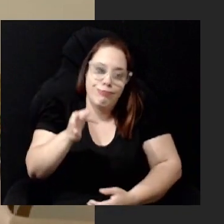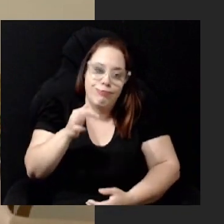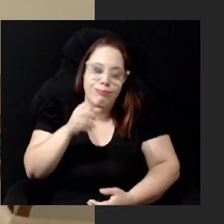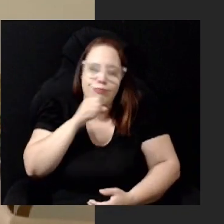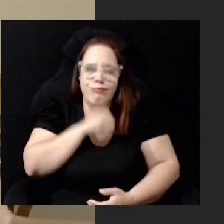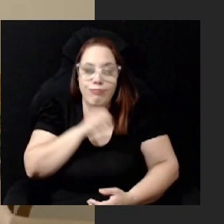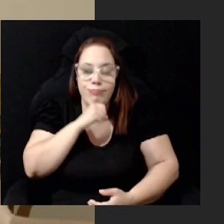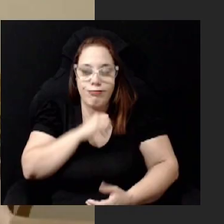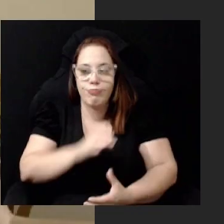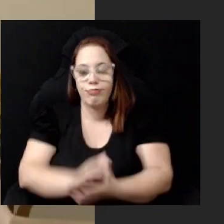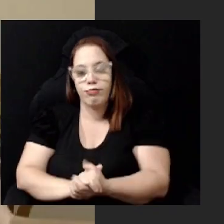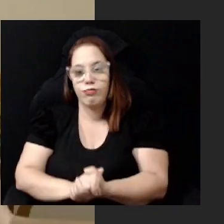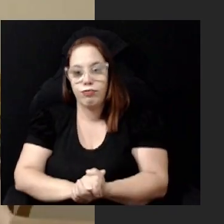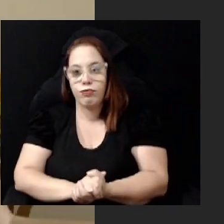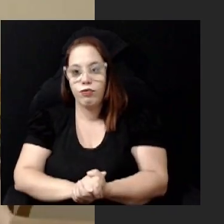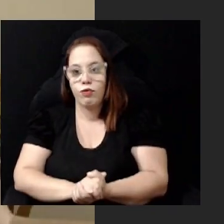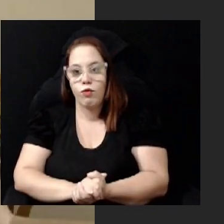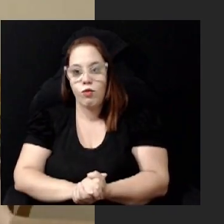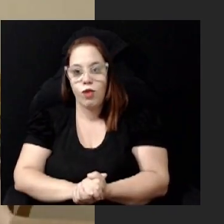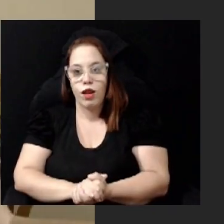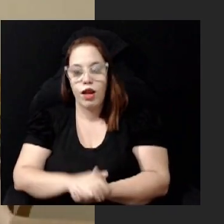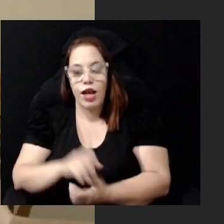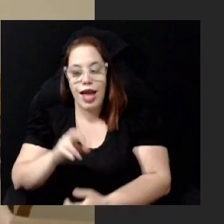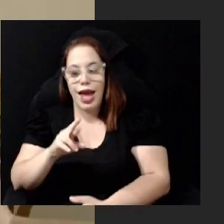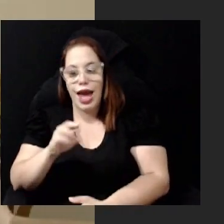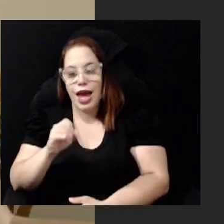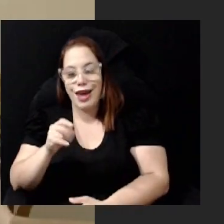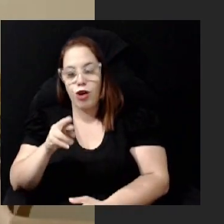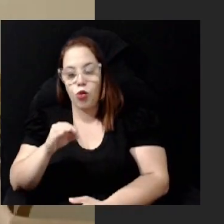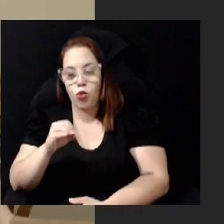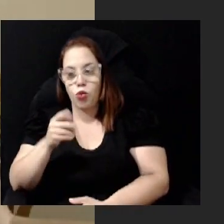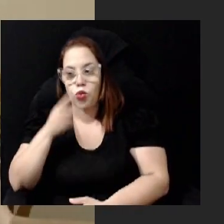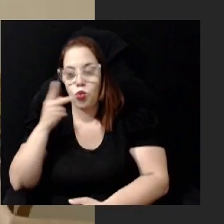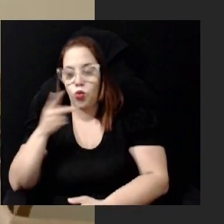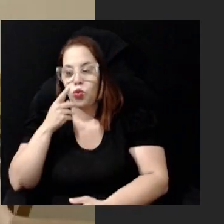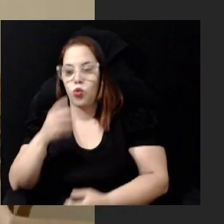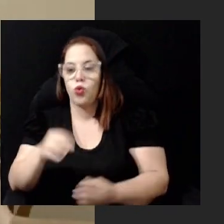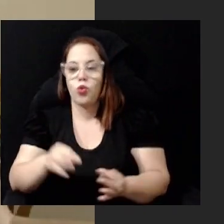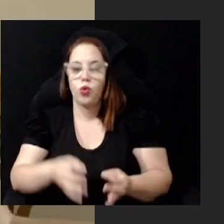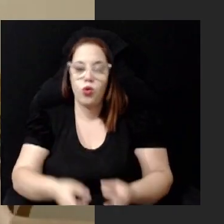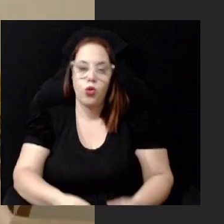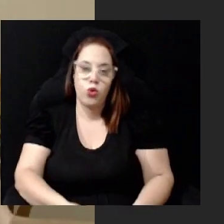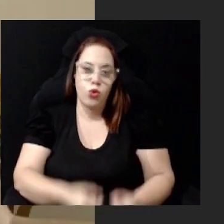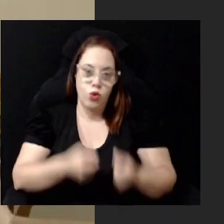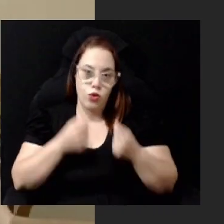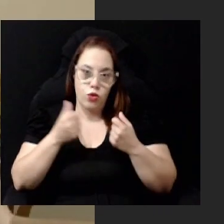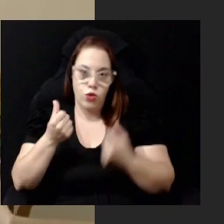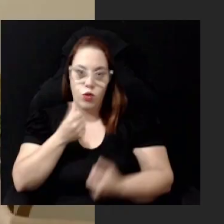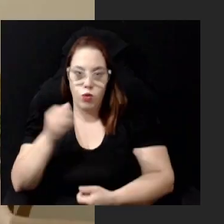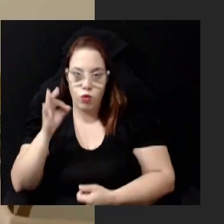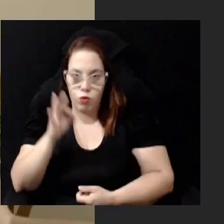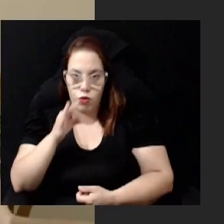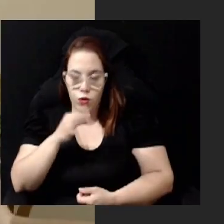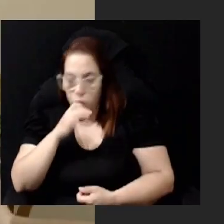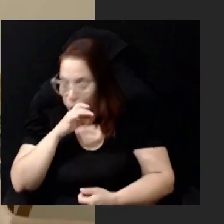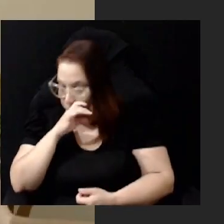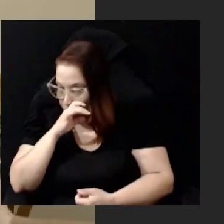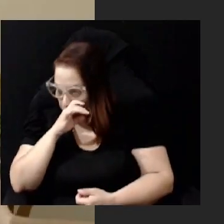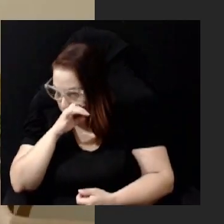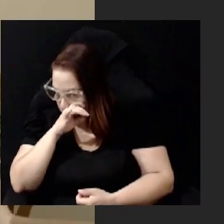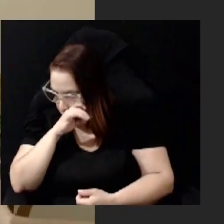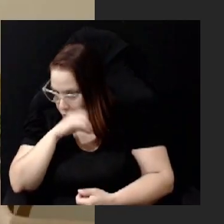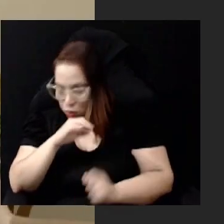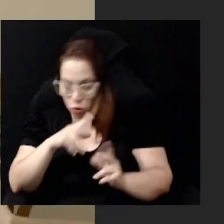mais idosas é ainda mais raro. Então, se a gente está falando de um tumor que acomete 1%, em relação a todos